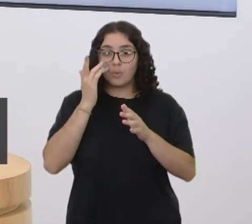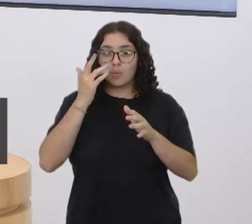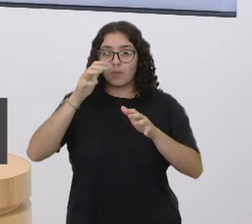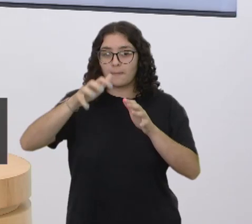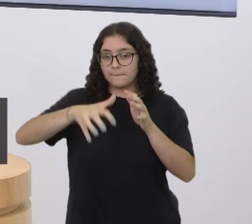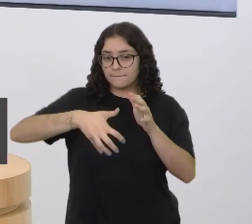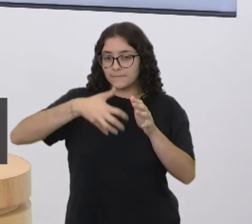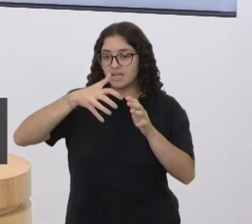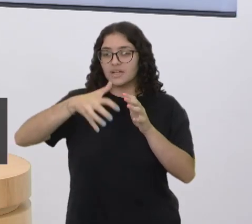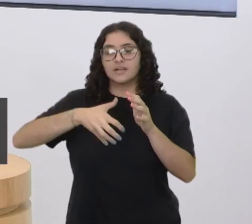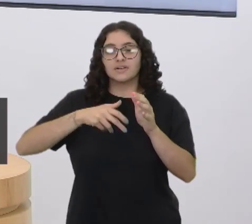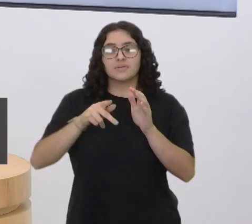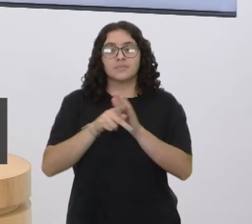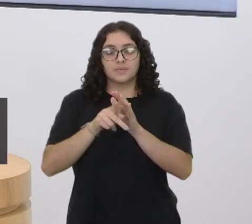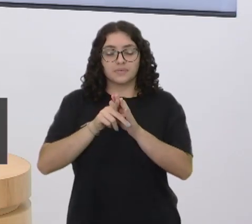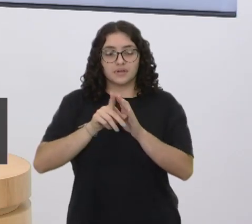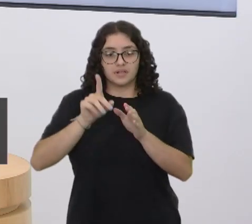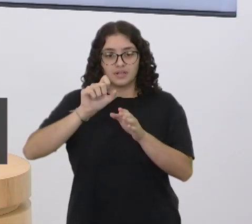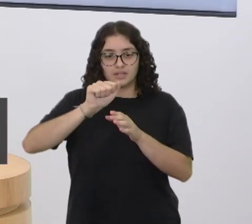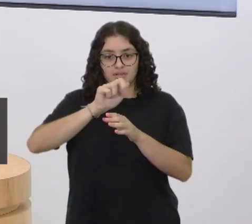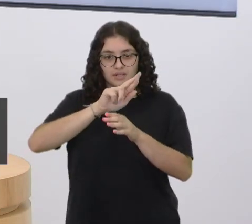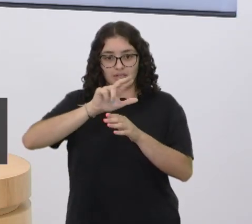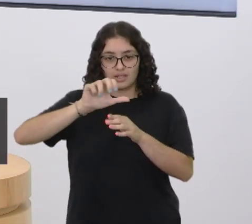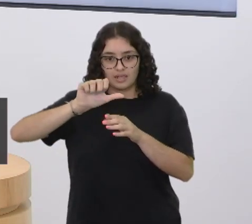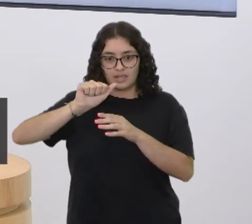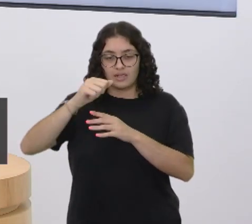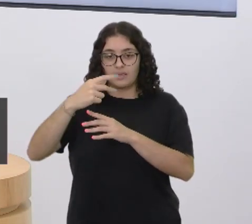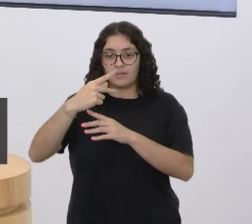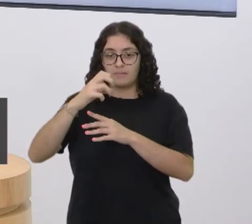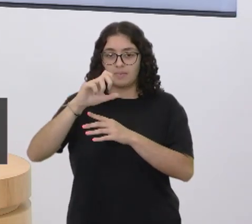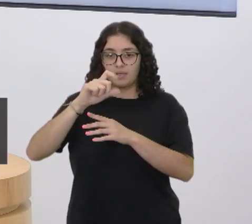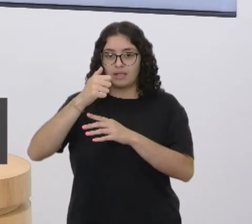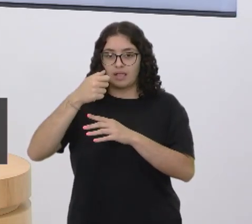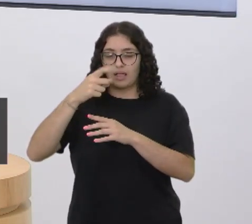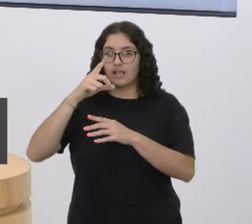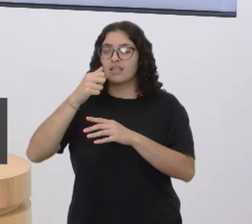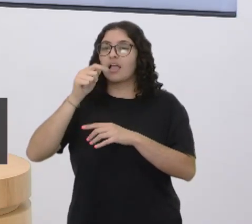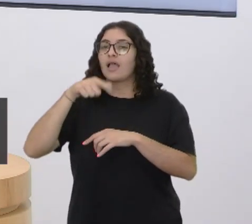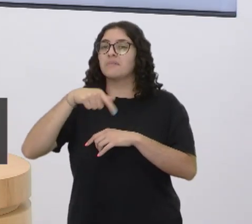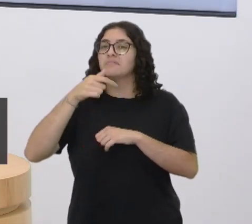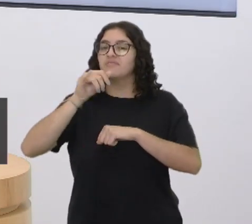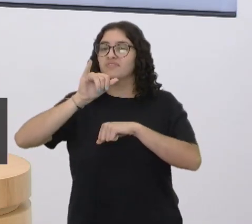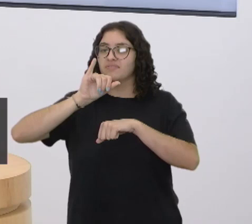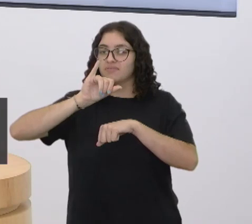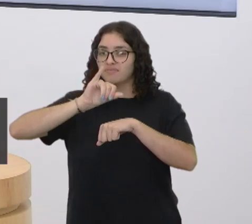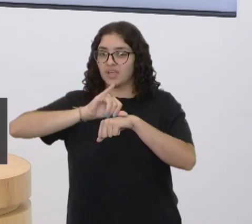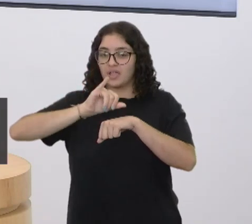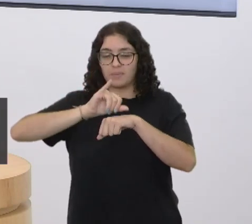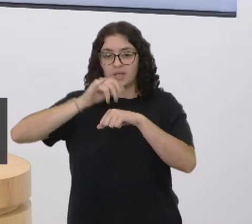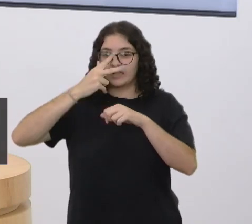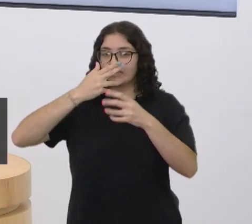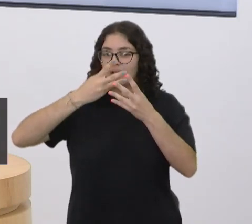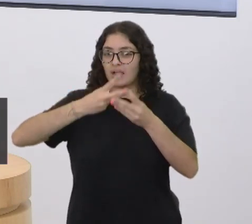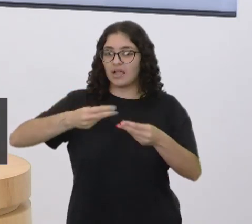Quando a gente fala da Serra Pelada acho que foi pelo ferro, que eles destruíram, né, praticamente, por causa do ferro.